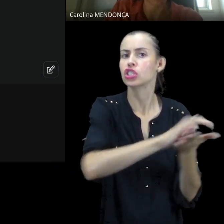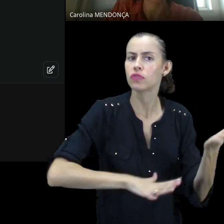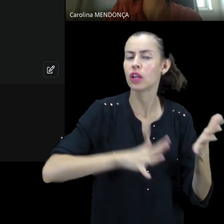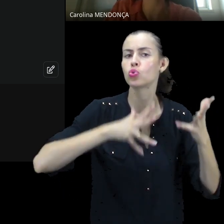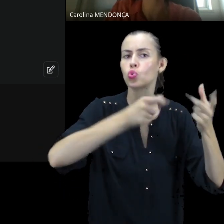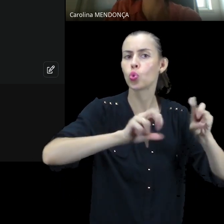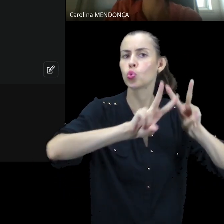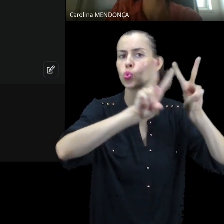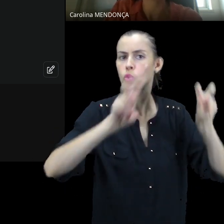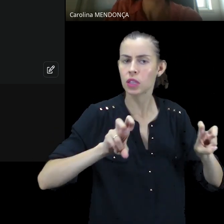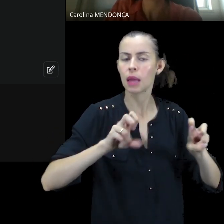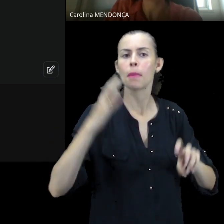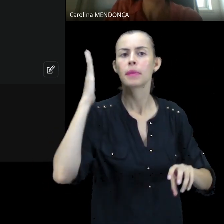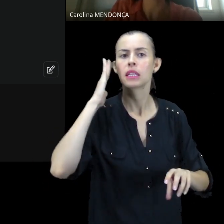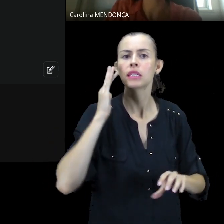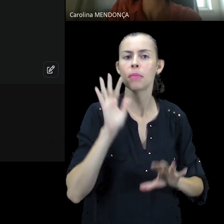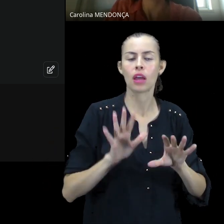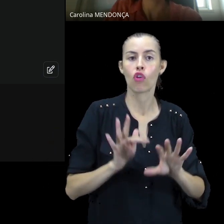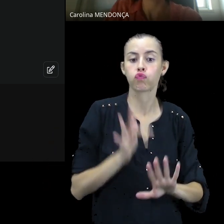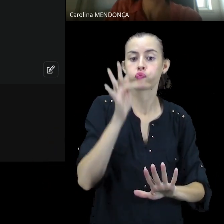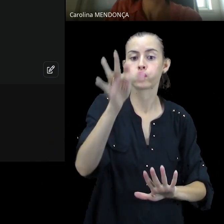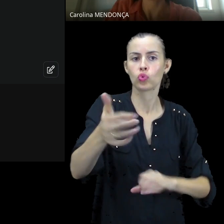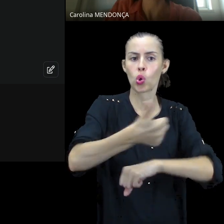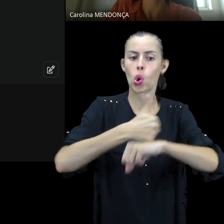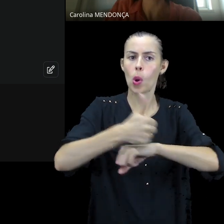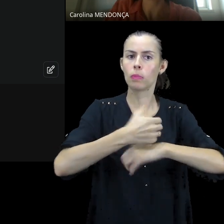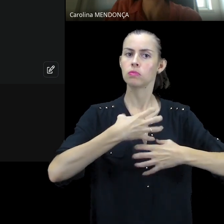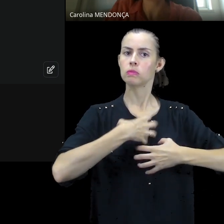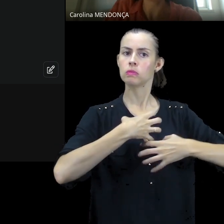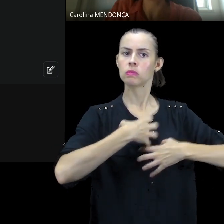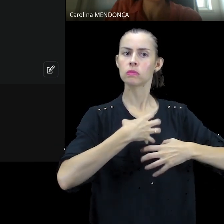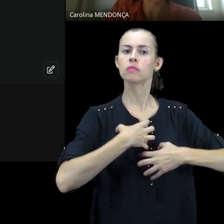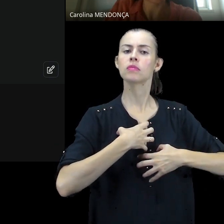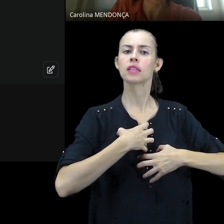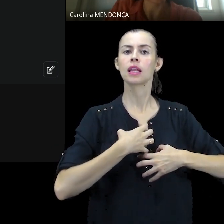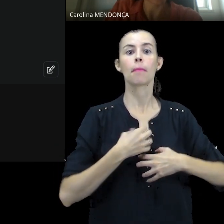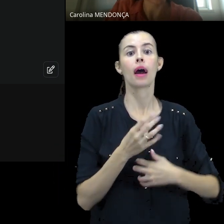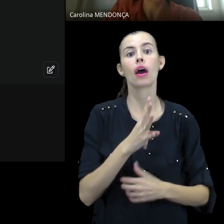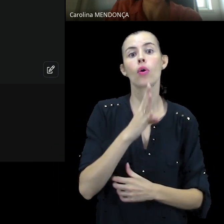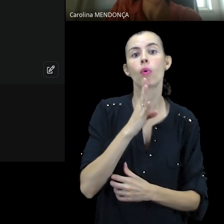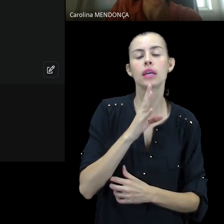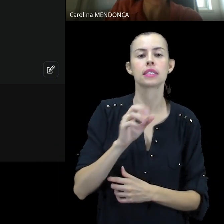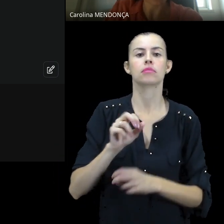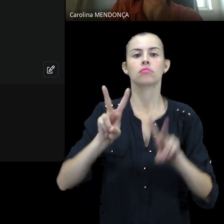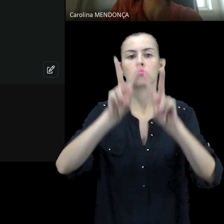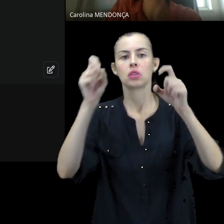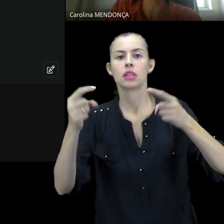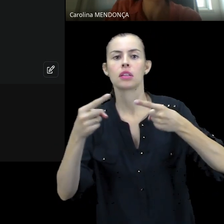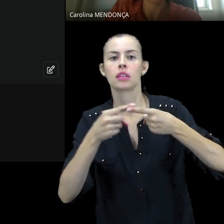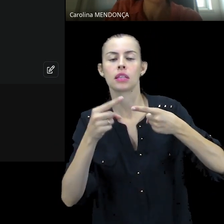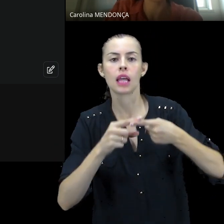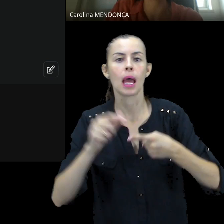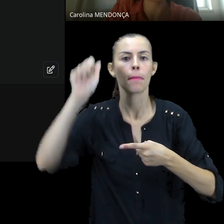atividades curriculares que os cursos ministram, trabalhando com a educação das relações étnico-raciais,